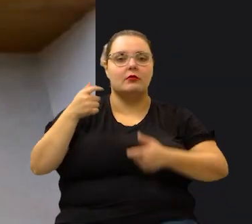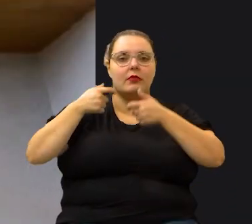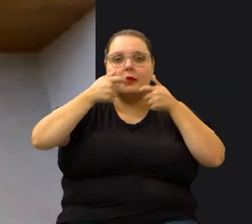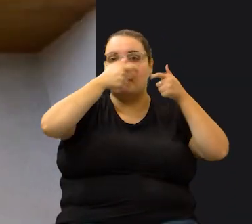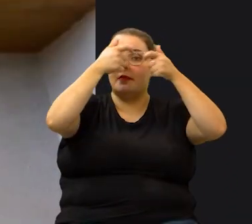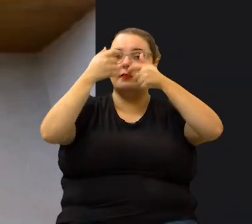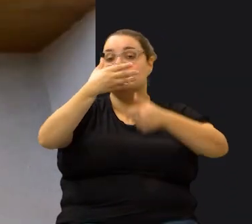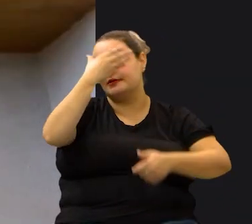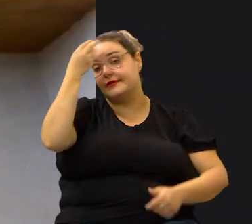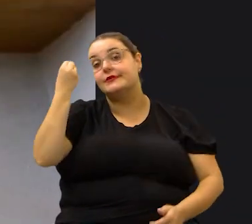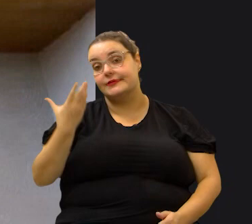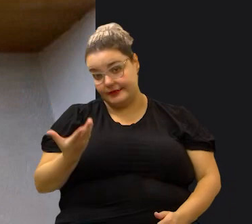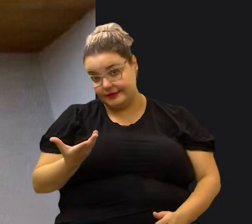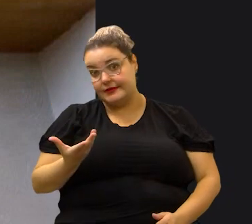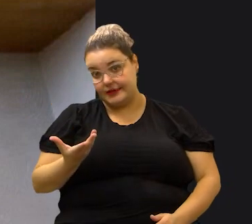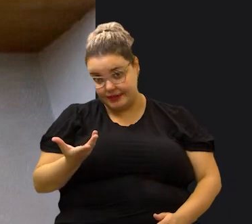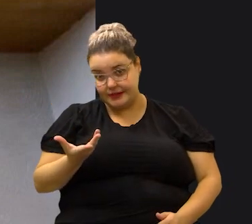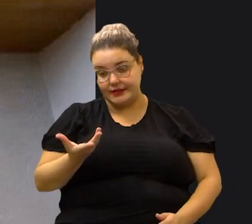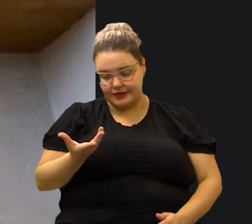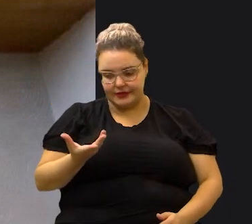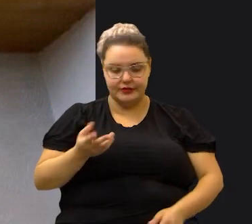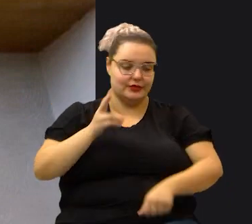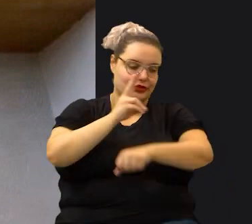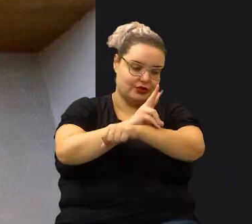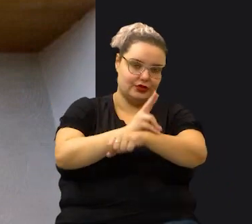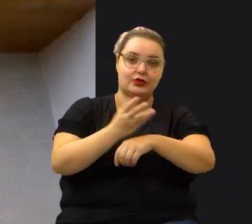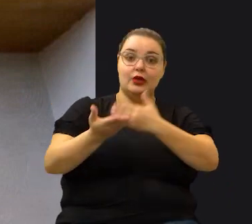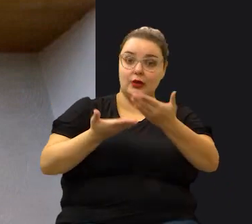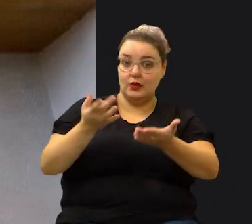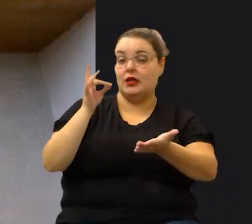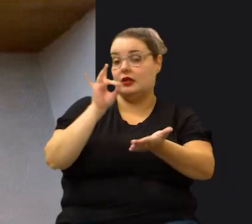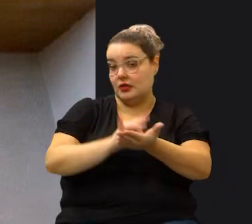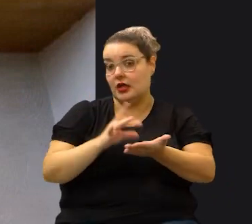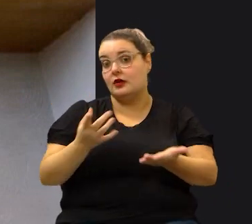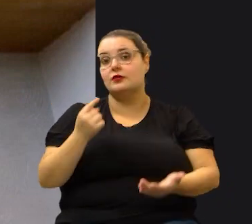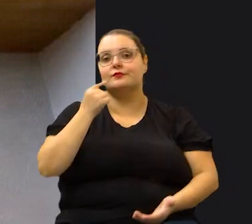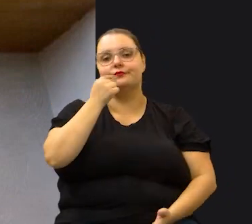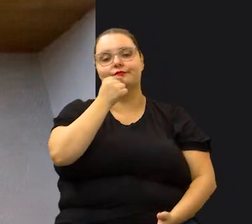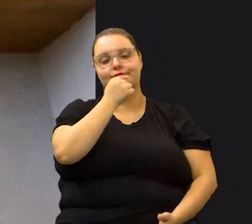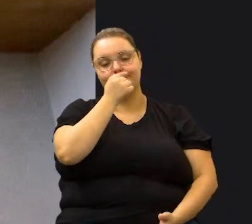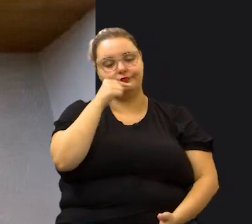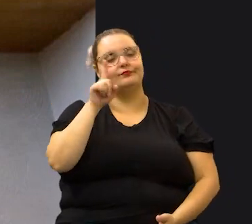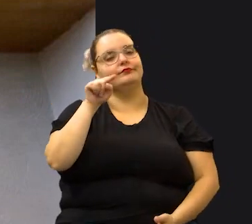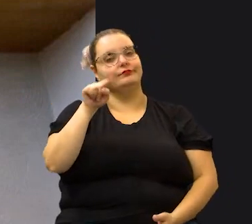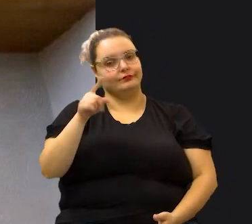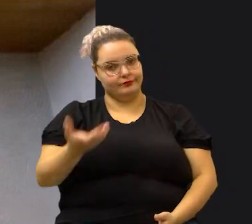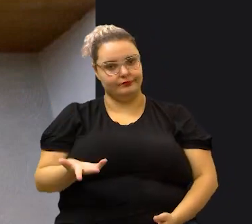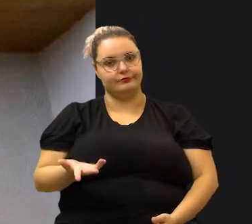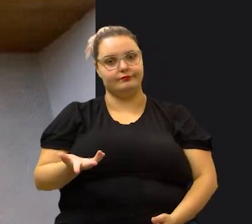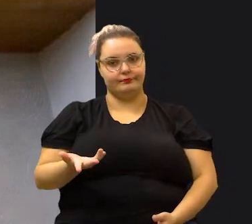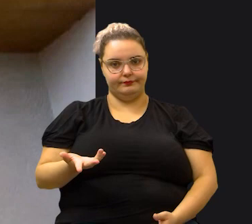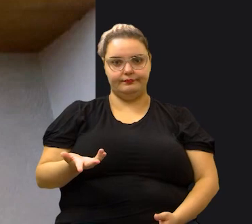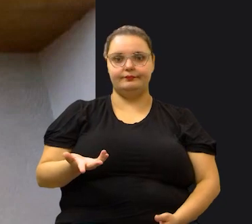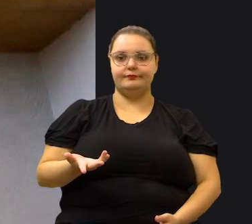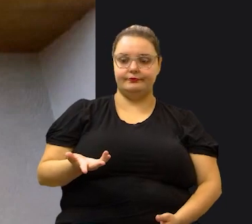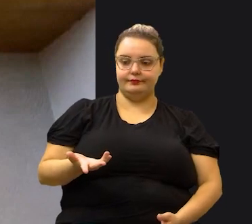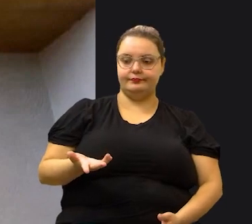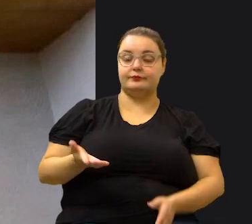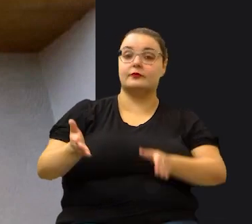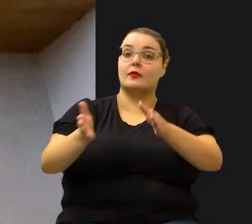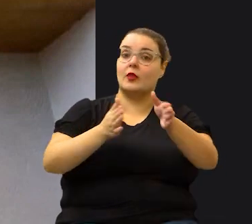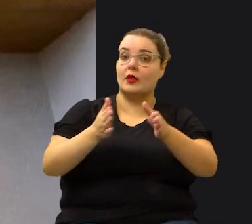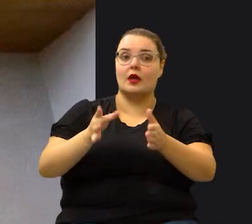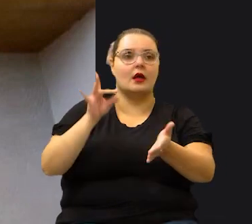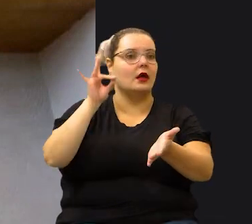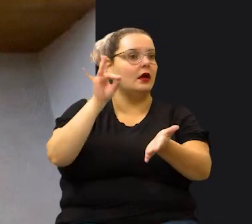que são negligenciadas, às vezes até esquecidas, assim, de cuidado mesmo. E o lábio, muitas vezes, é uma delas. Então, assim, nesse